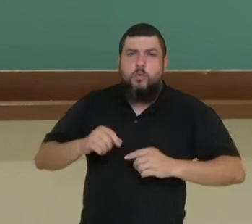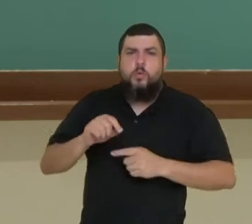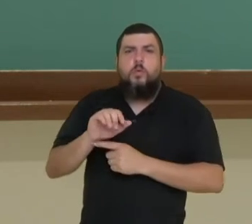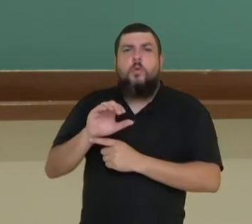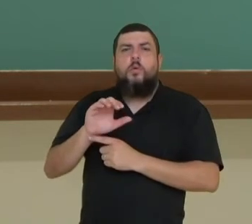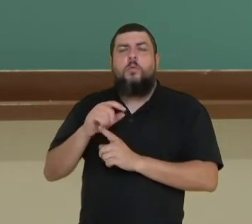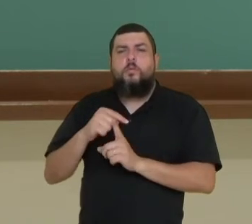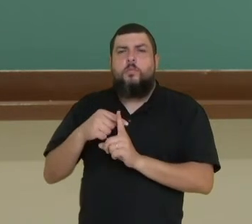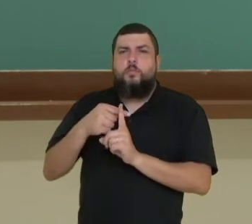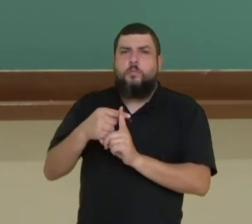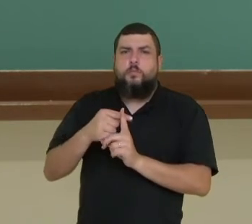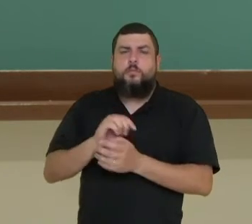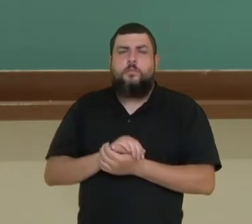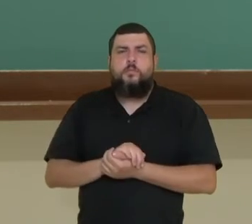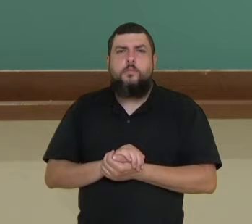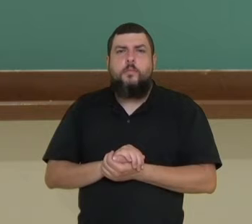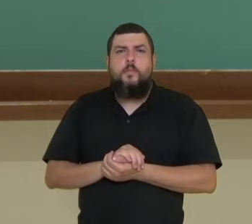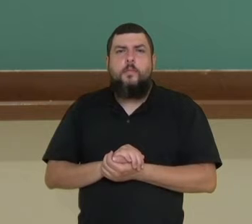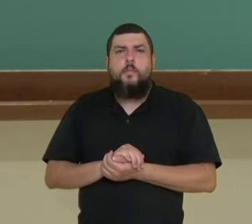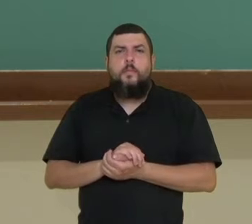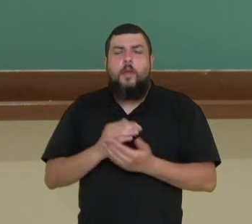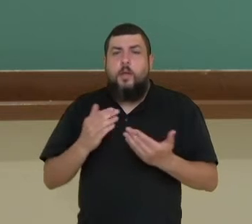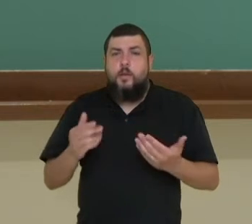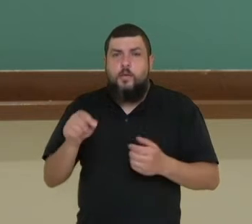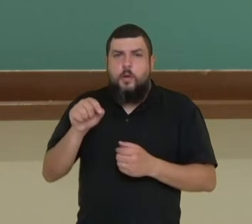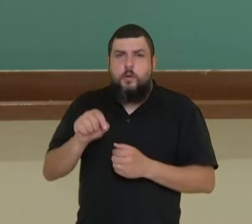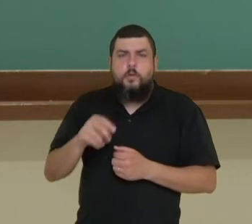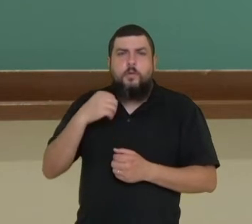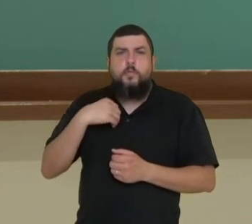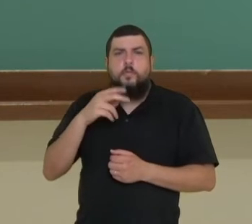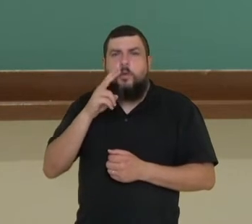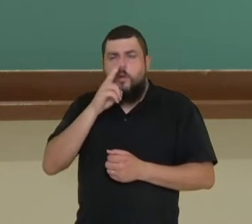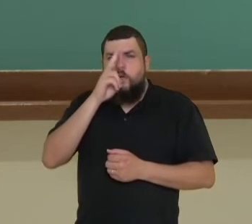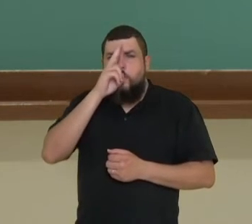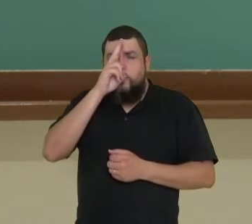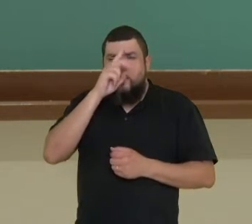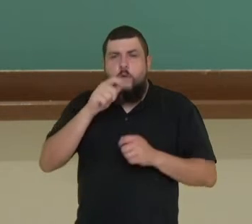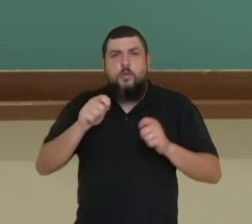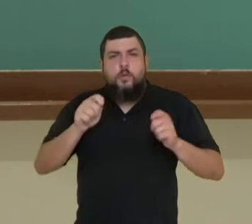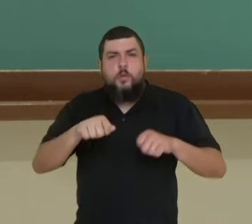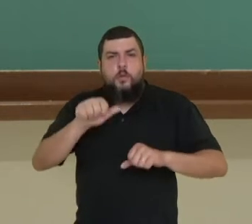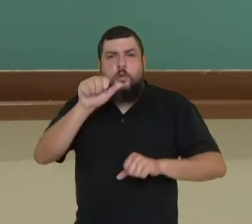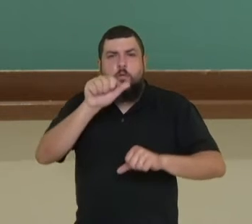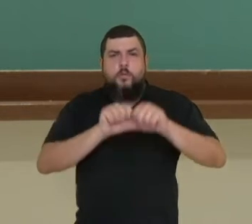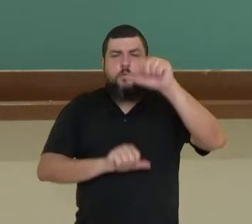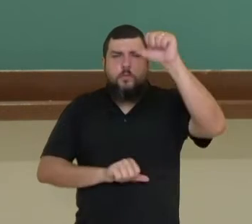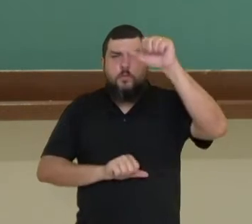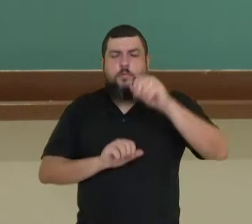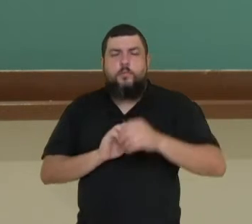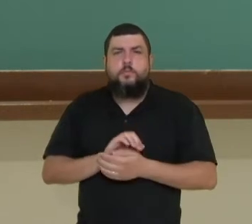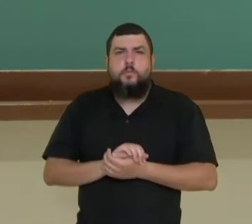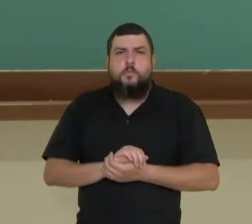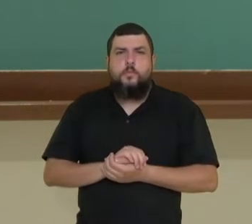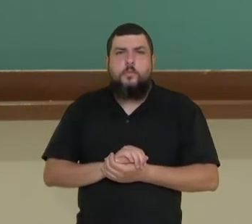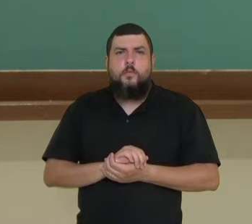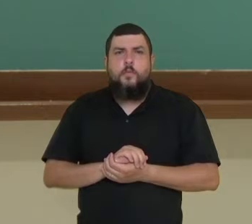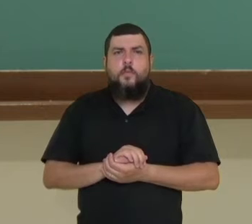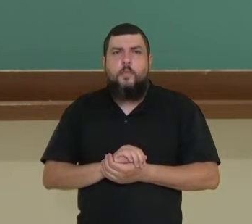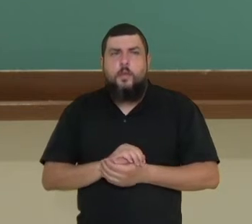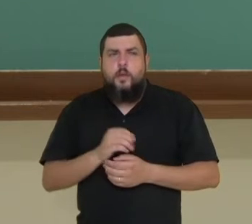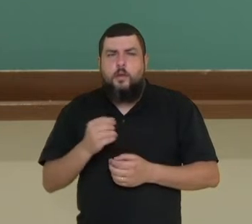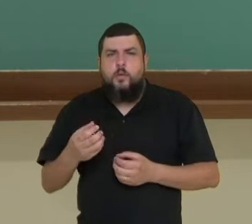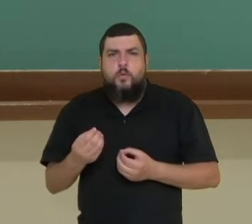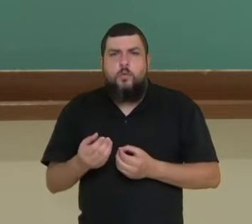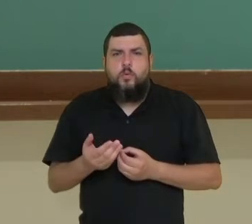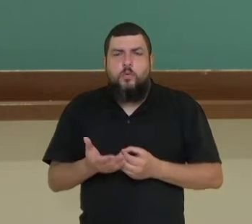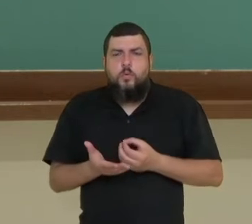de uma força conservativa, porque eu consigo fazer essa troca, como eu falei para vocês. Eu estou transferindo energia do corpo